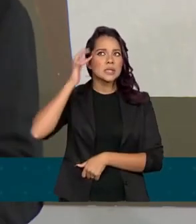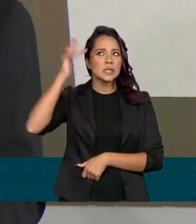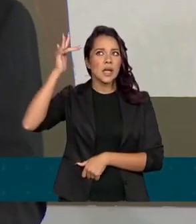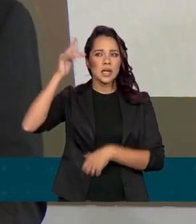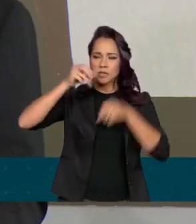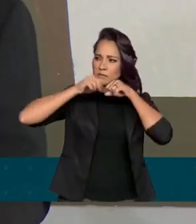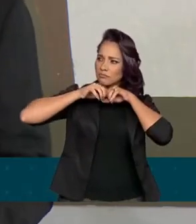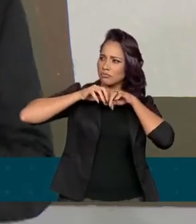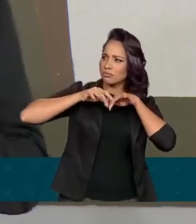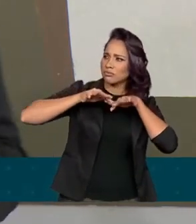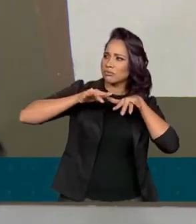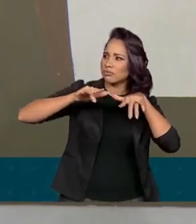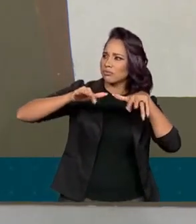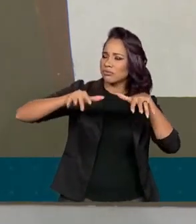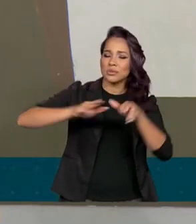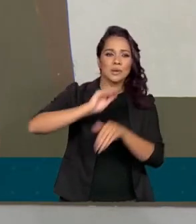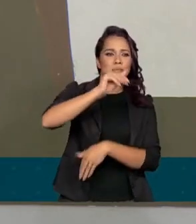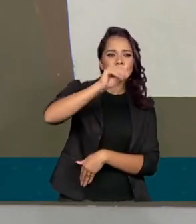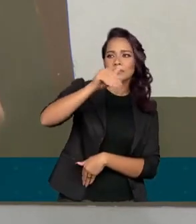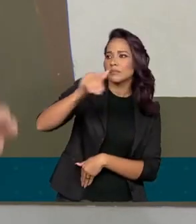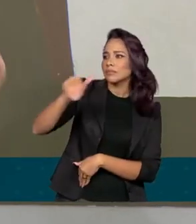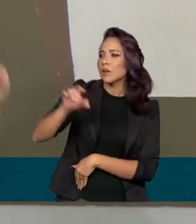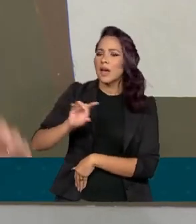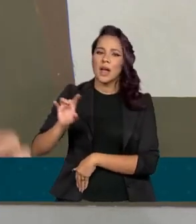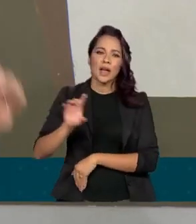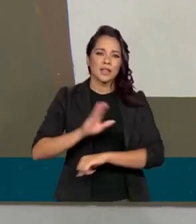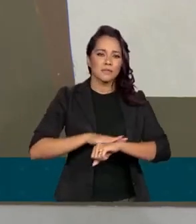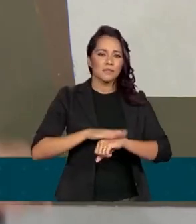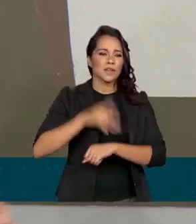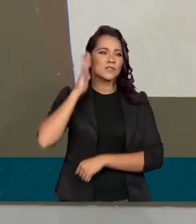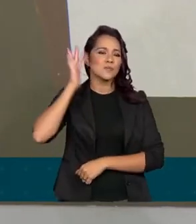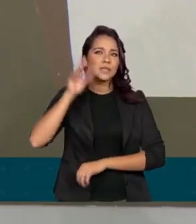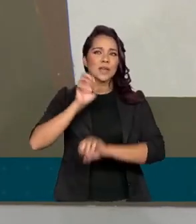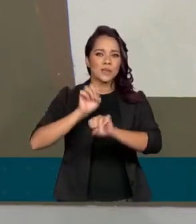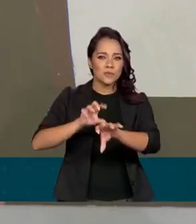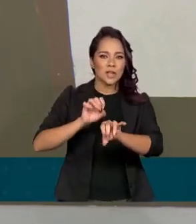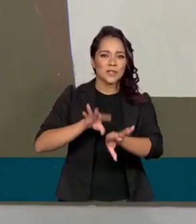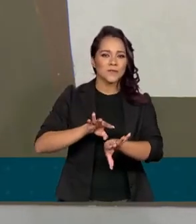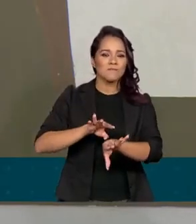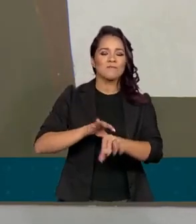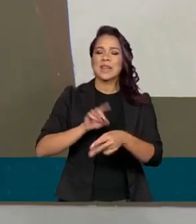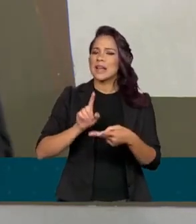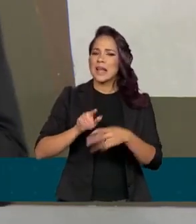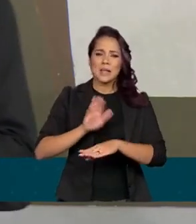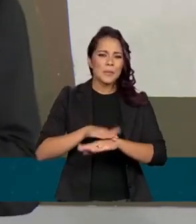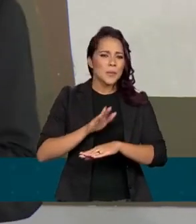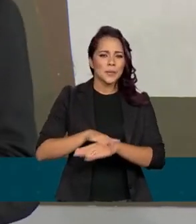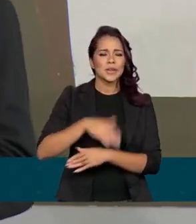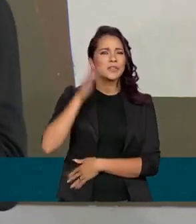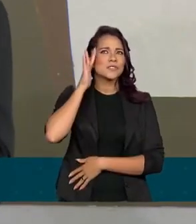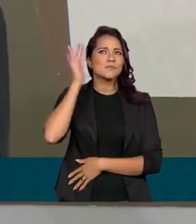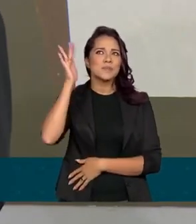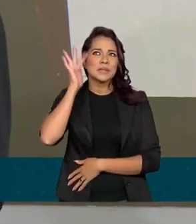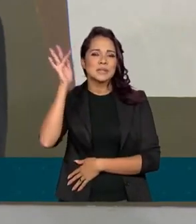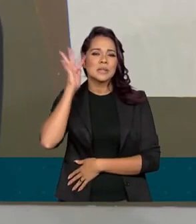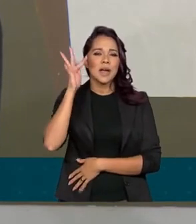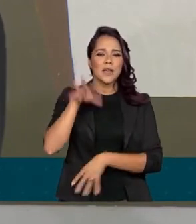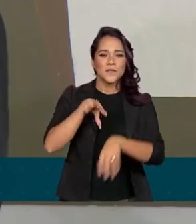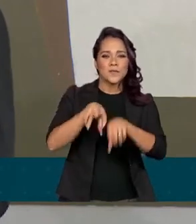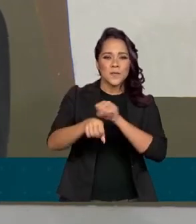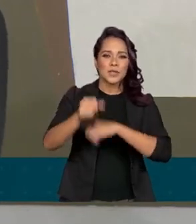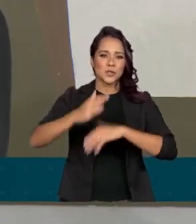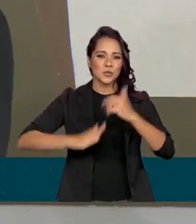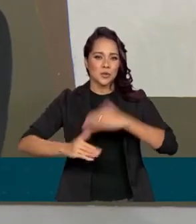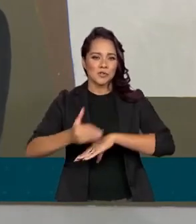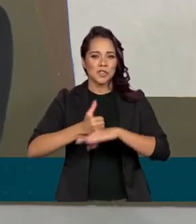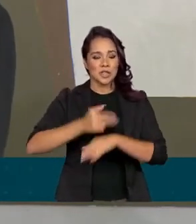no meio de nós. A cada momento que a gente pensar em educação, a cada momento que a gente pensar na formação